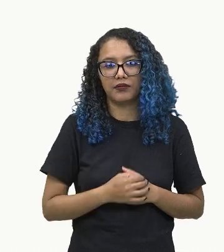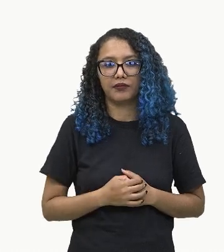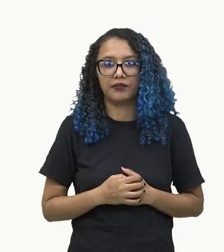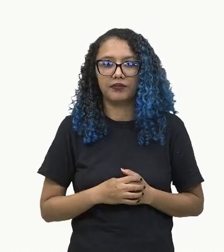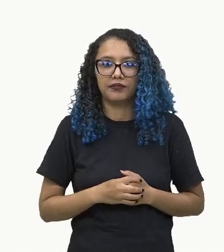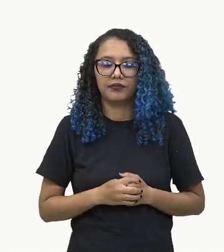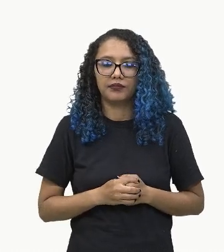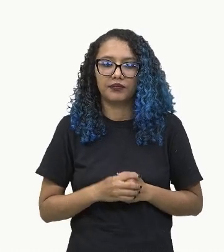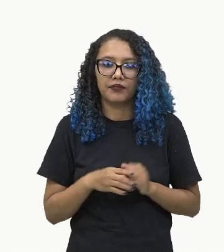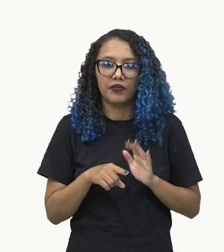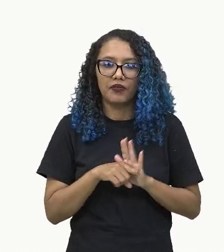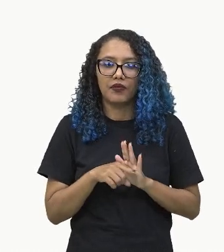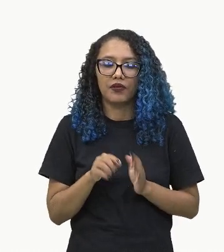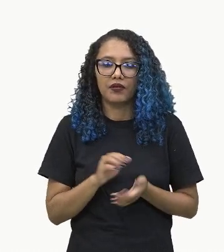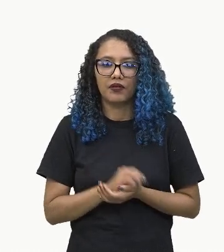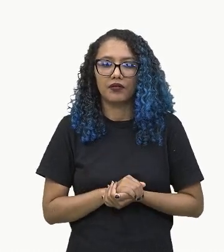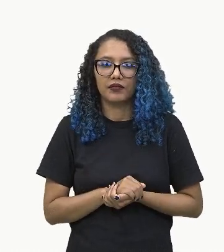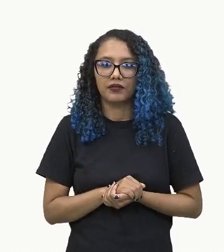tá? Menos